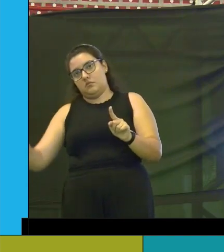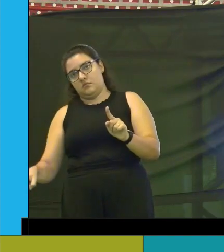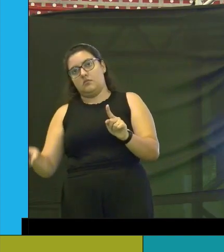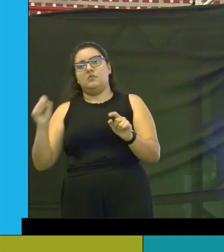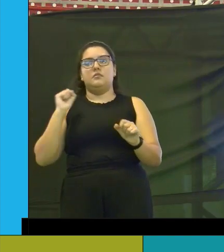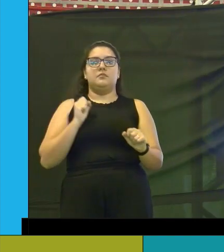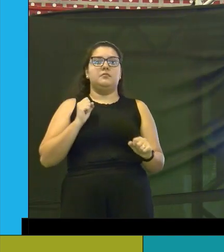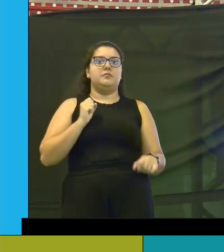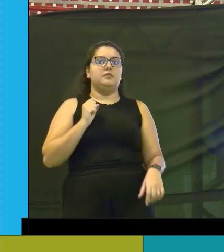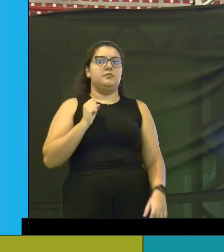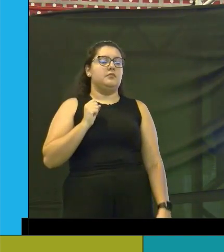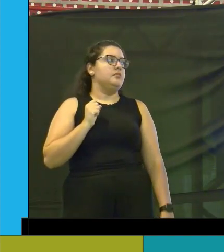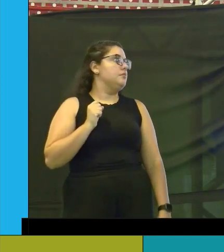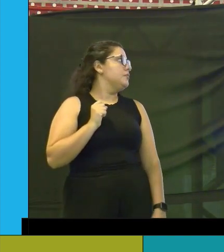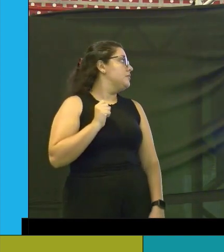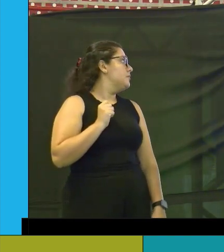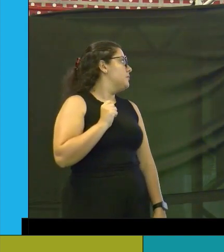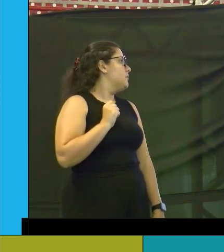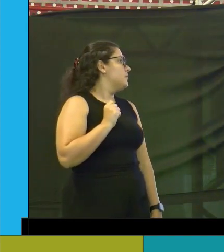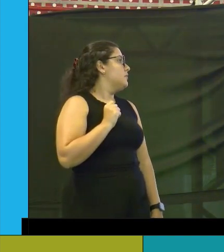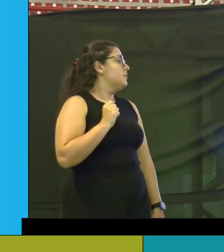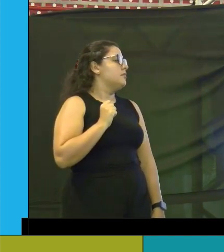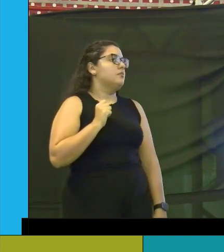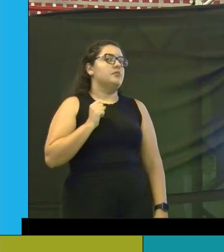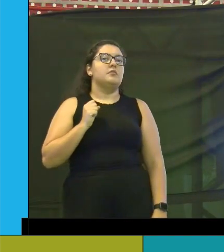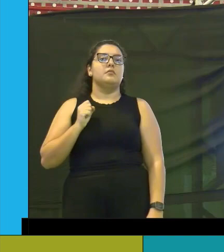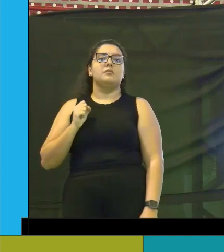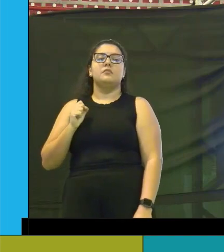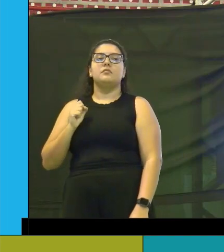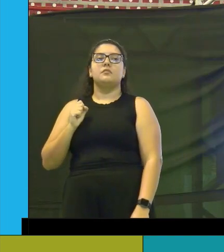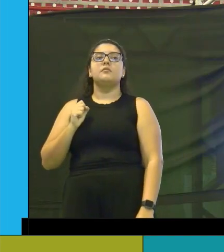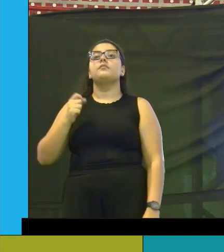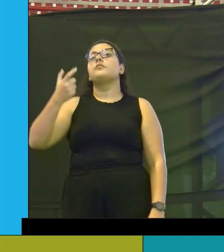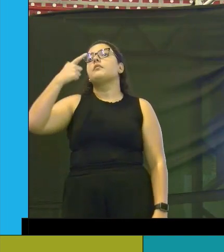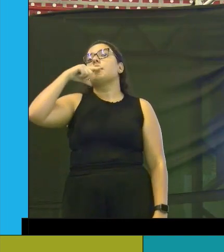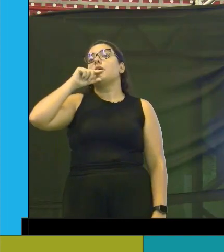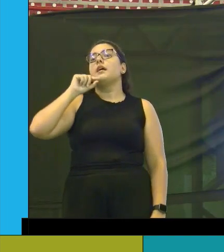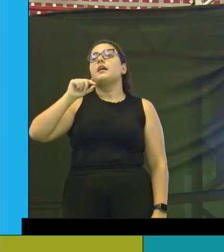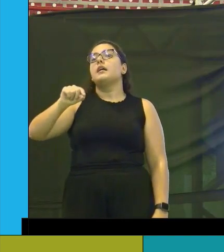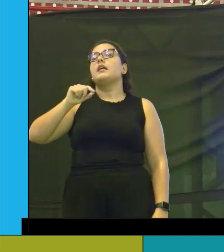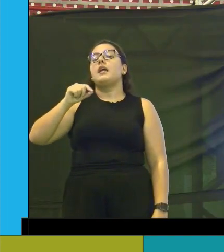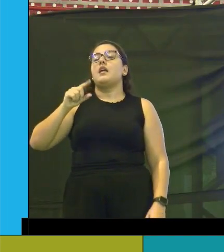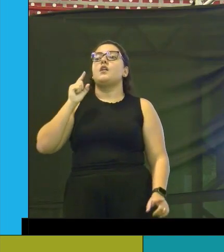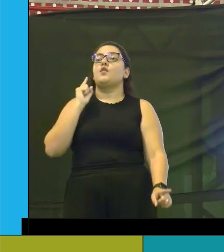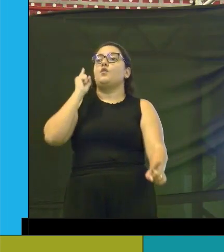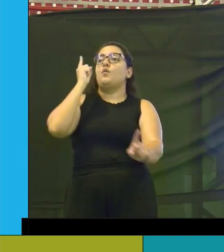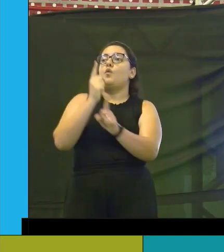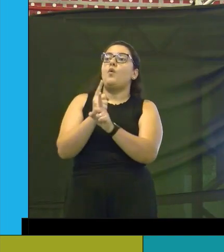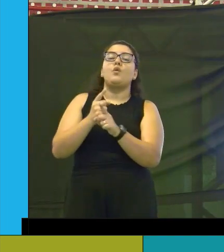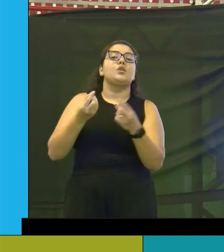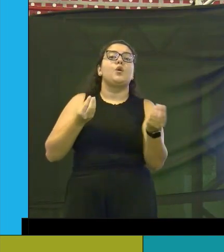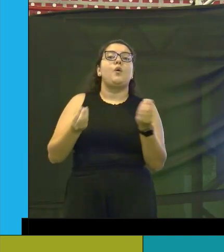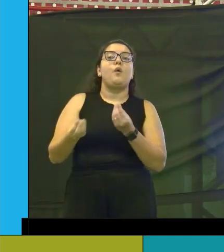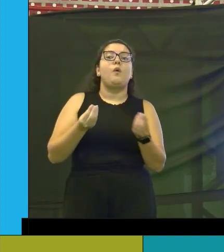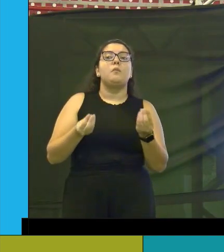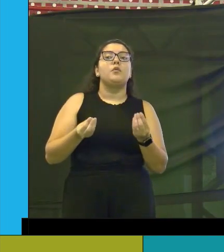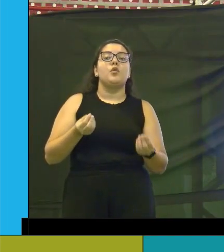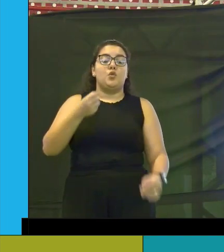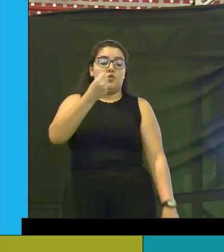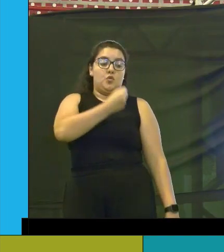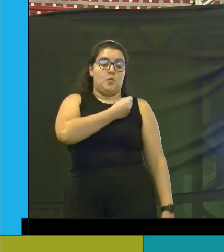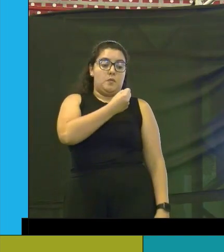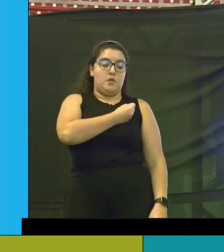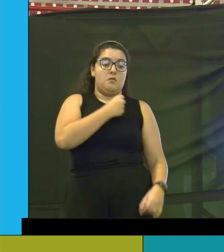carinha triste. Certo? Beleza. Quem é que identifica isso para a gente? O